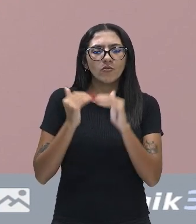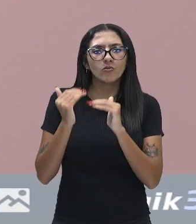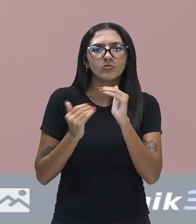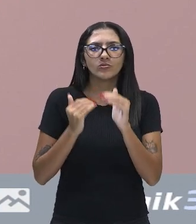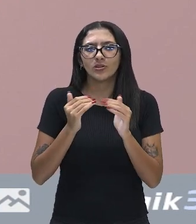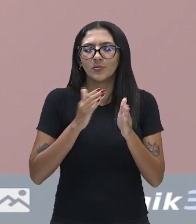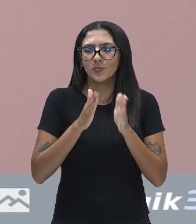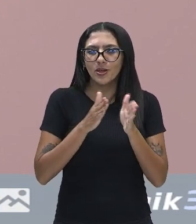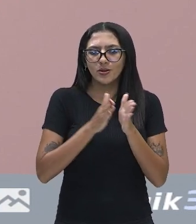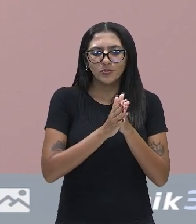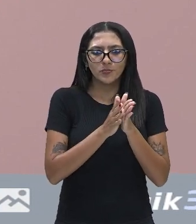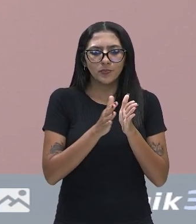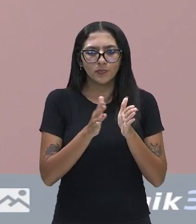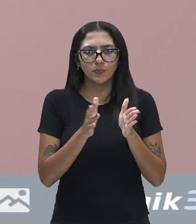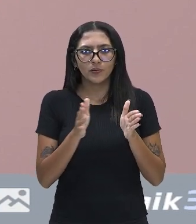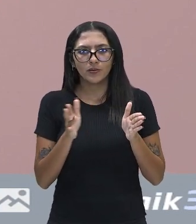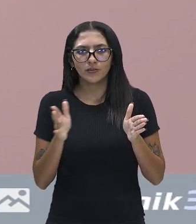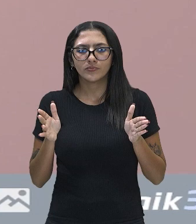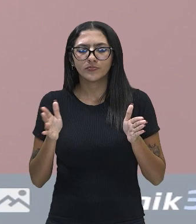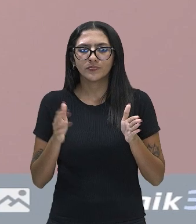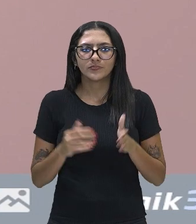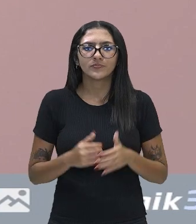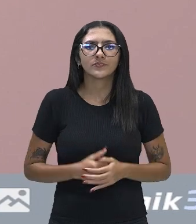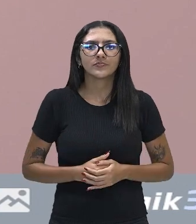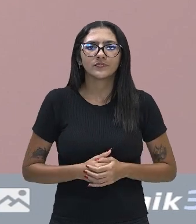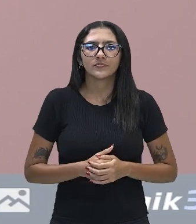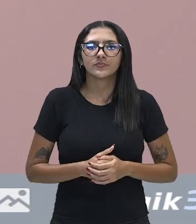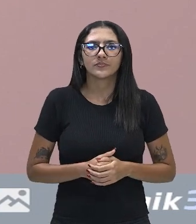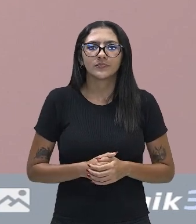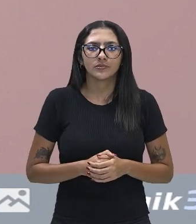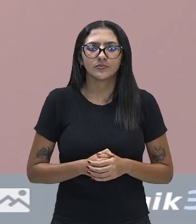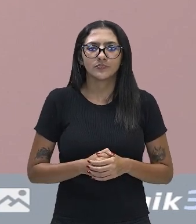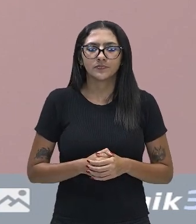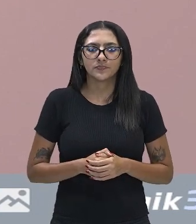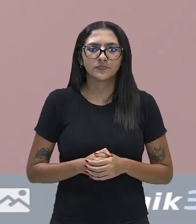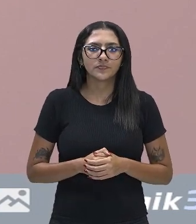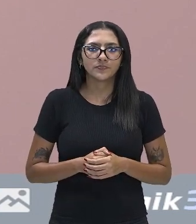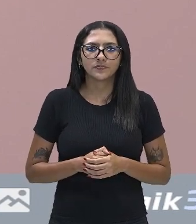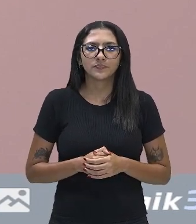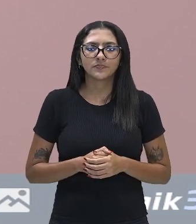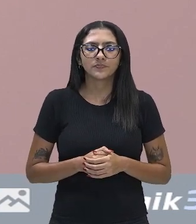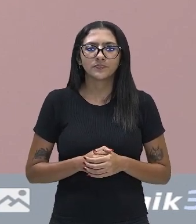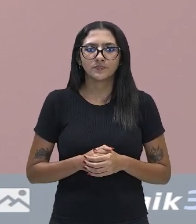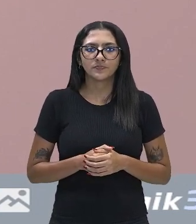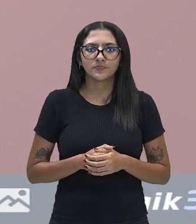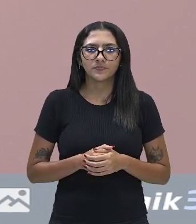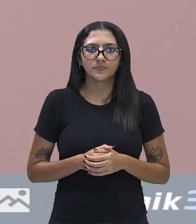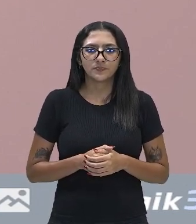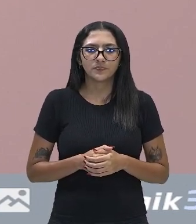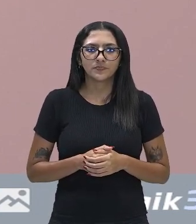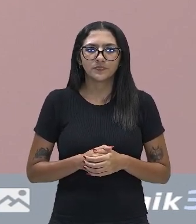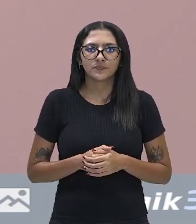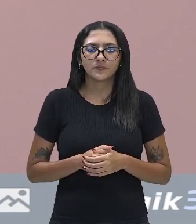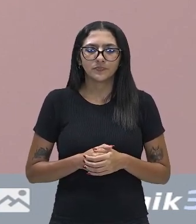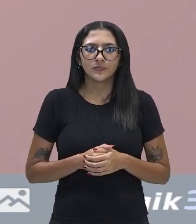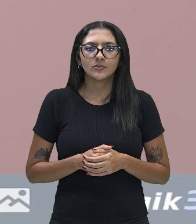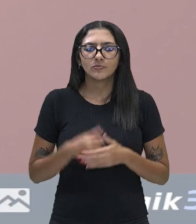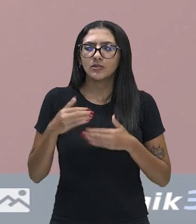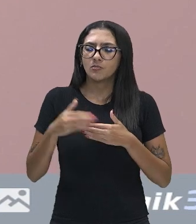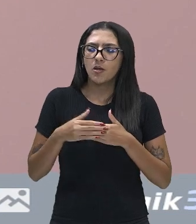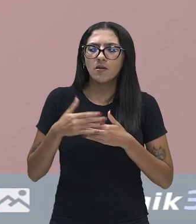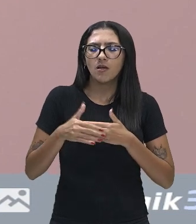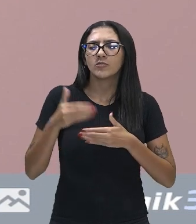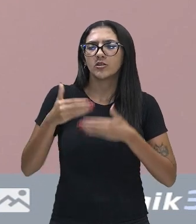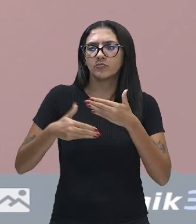evolução, certo? E vamos dar continuidade na gravidez,